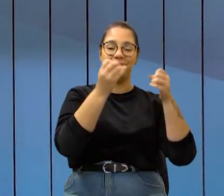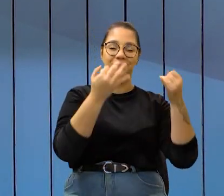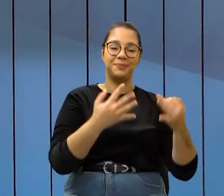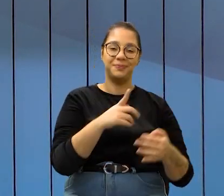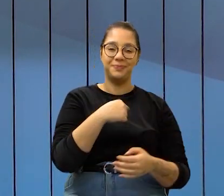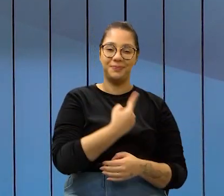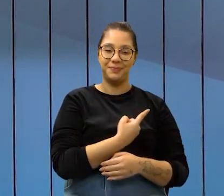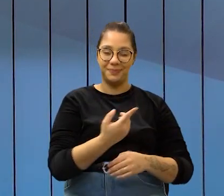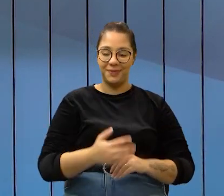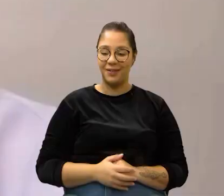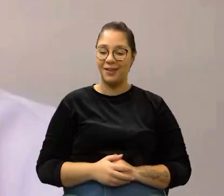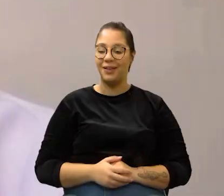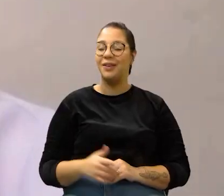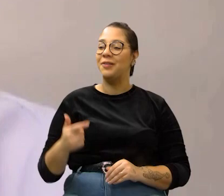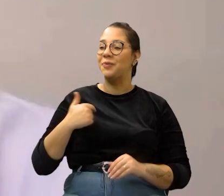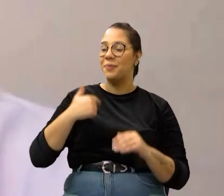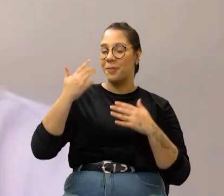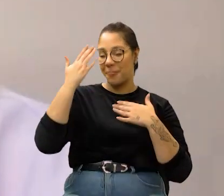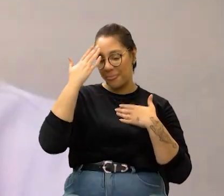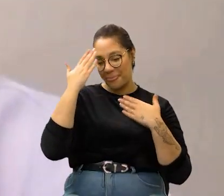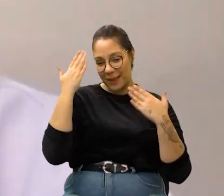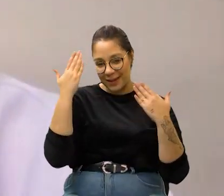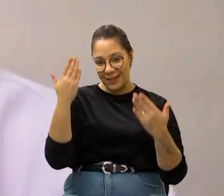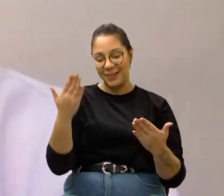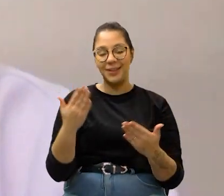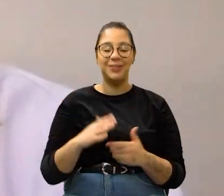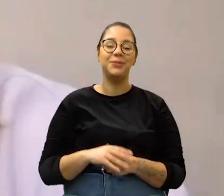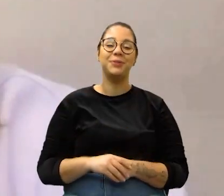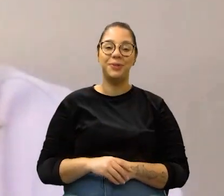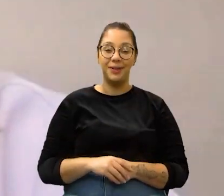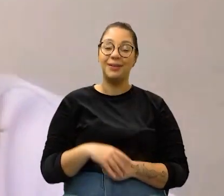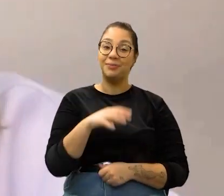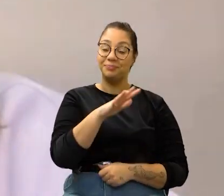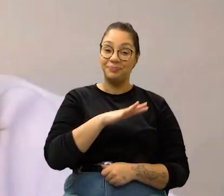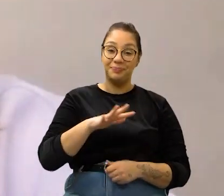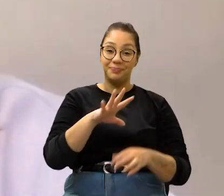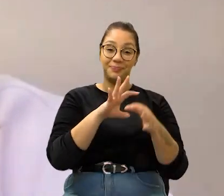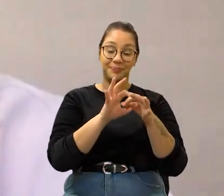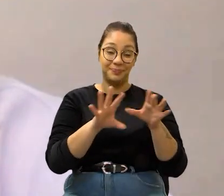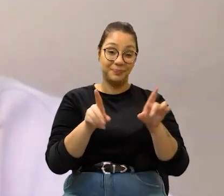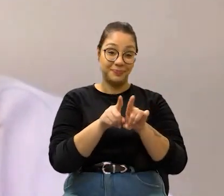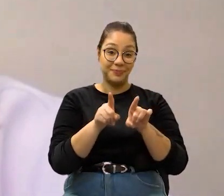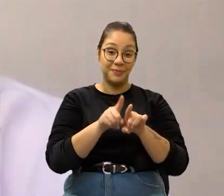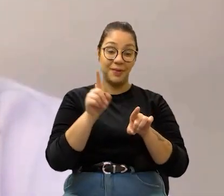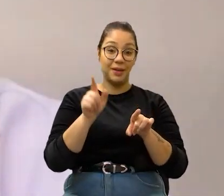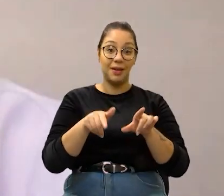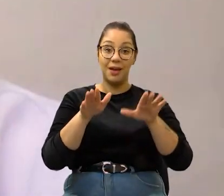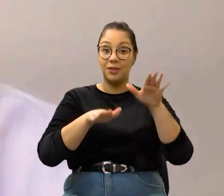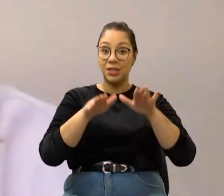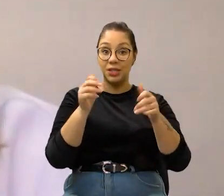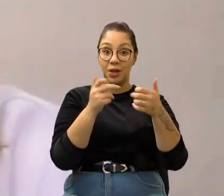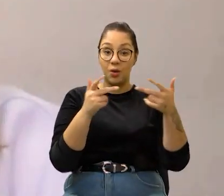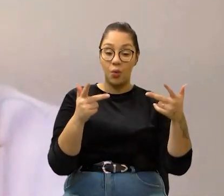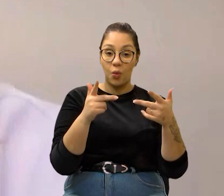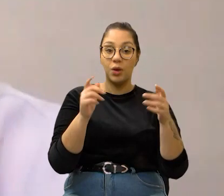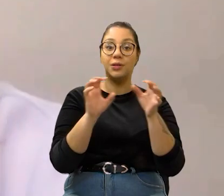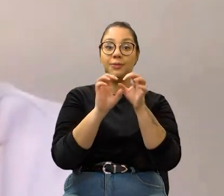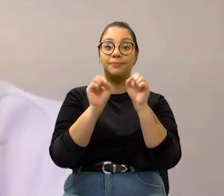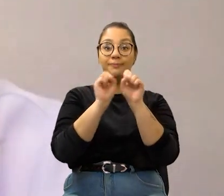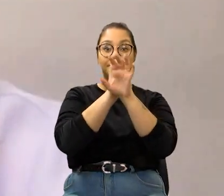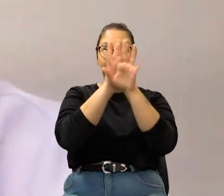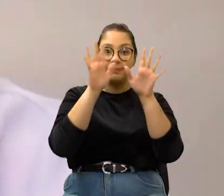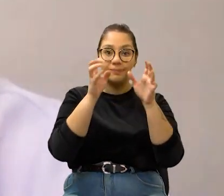gente. Eu que agradeço o espaço até para a gente desvendar um pouquinho dos